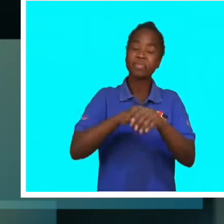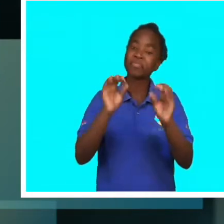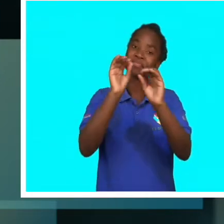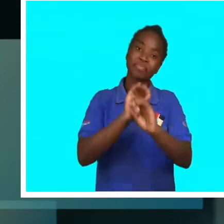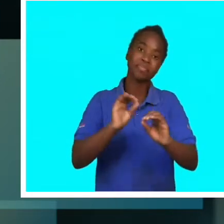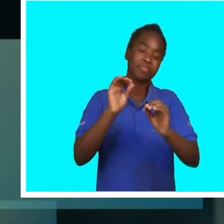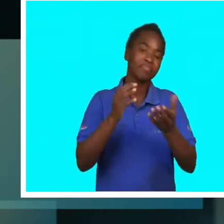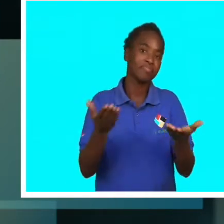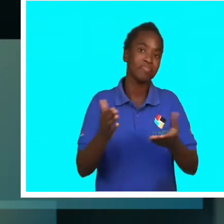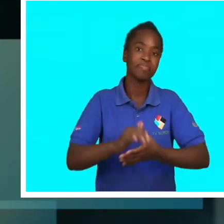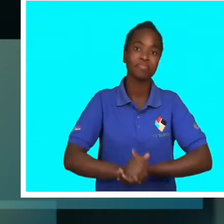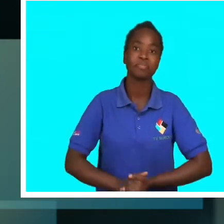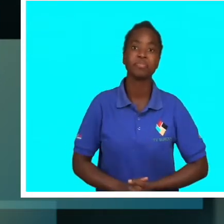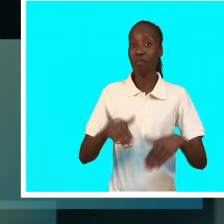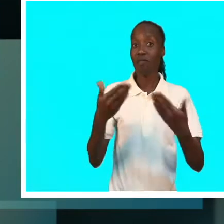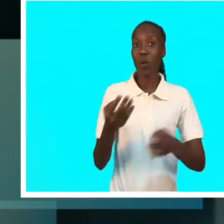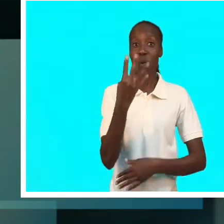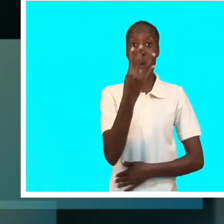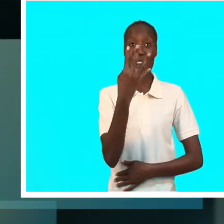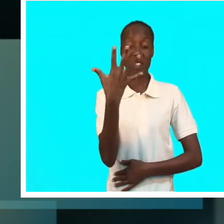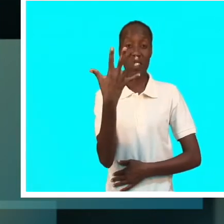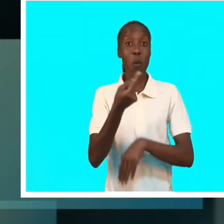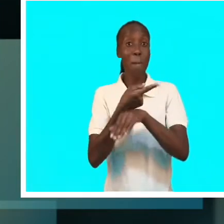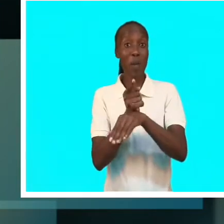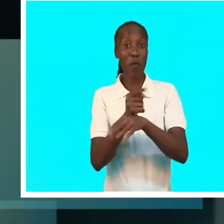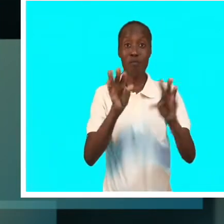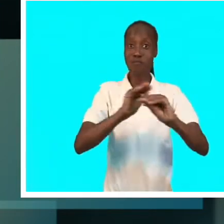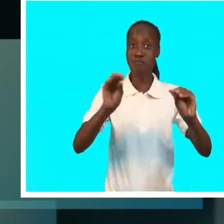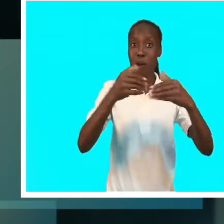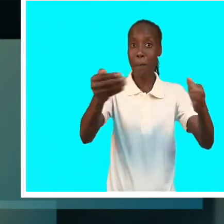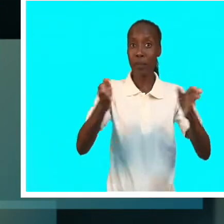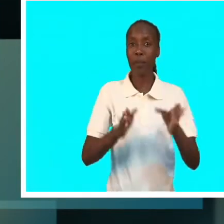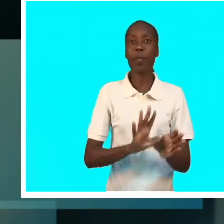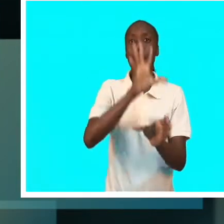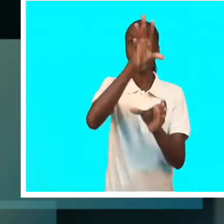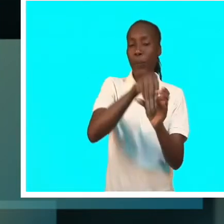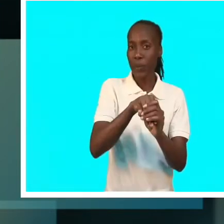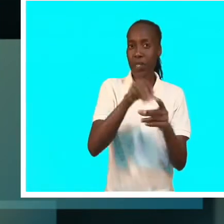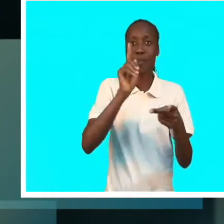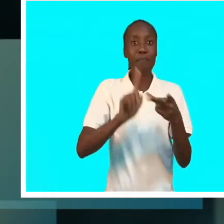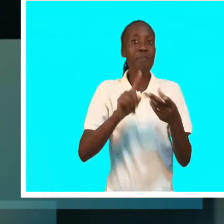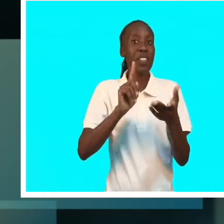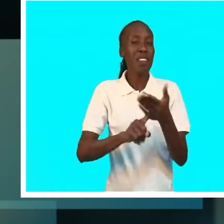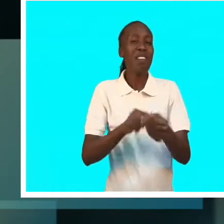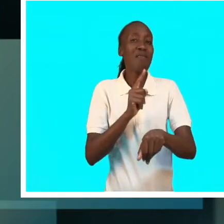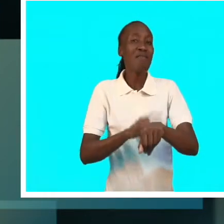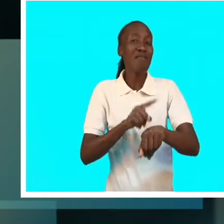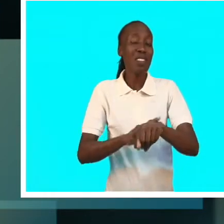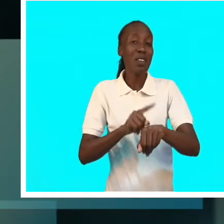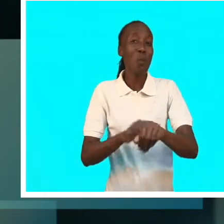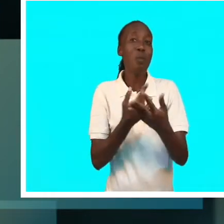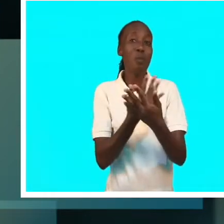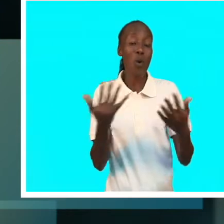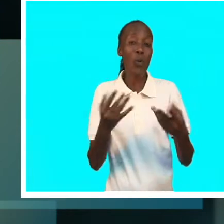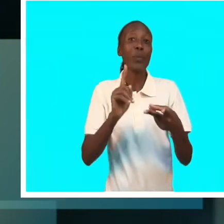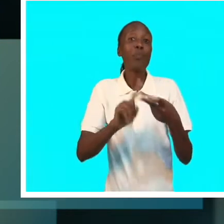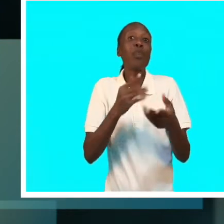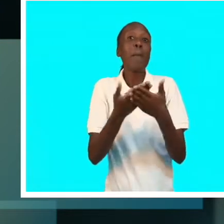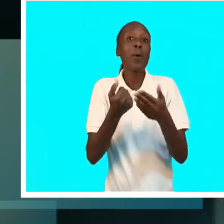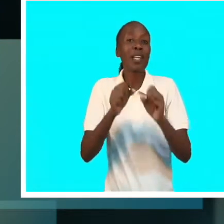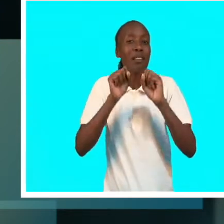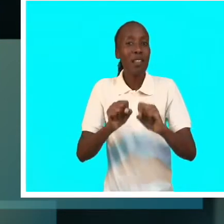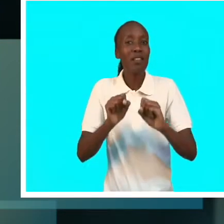inclusivas. Uma aula de 45 minutos para uma turma inclusiva, seria tempo muito, enfim,